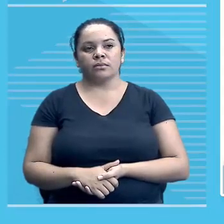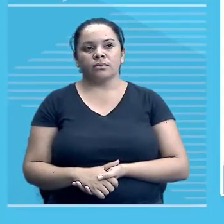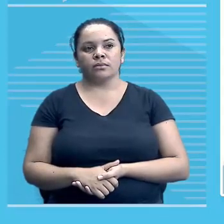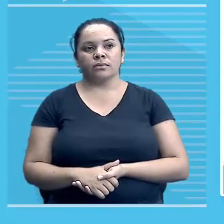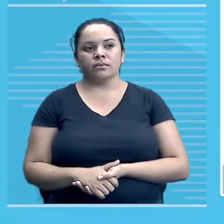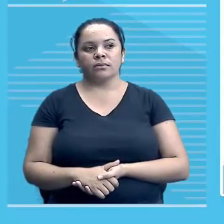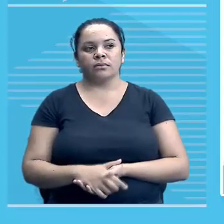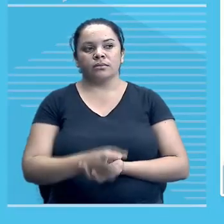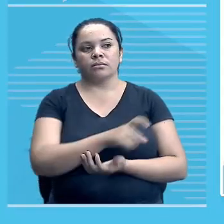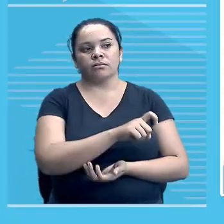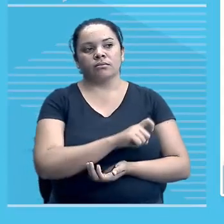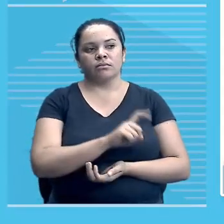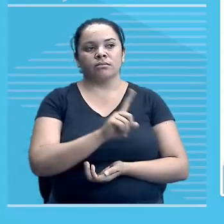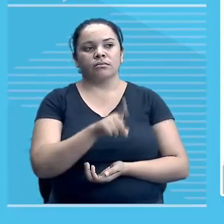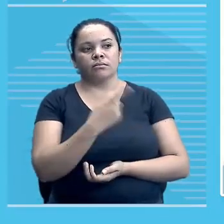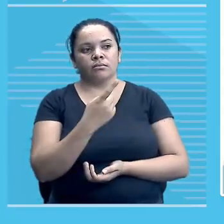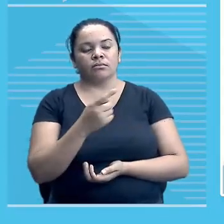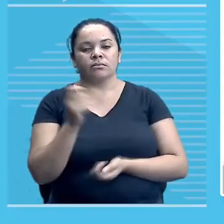Pode ser